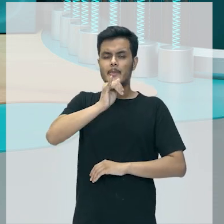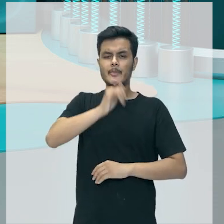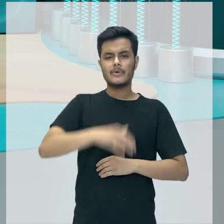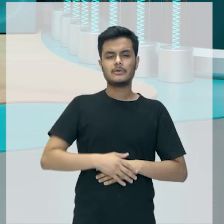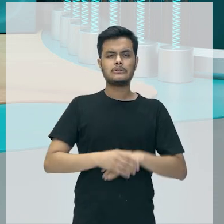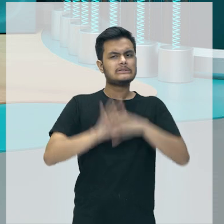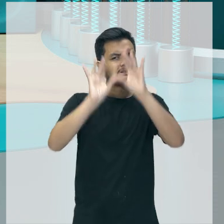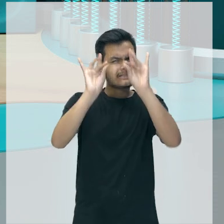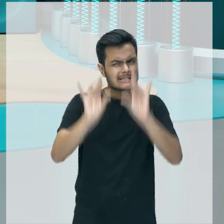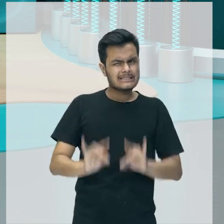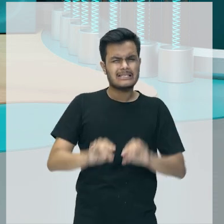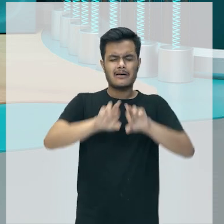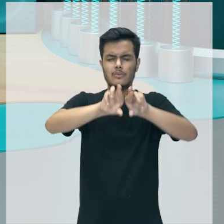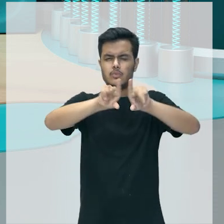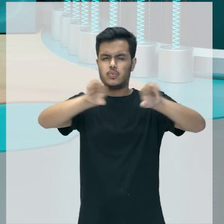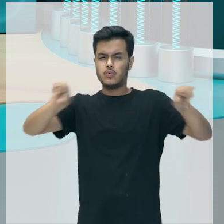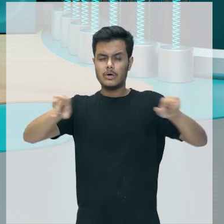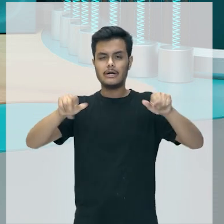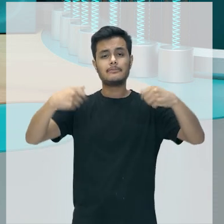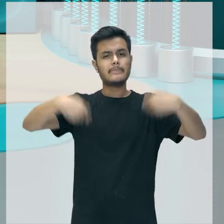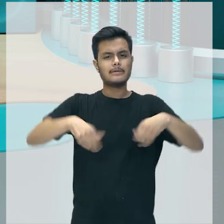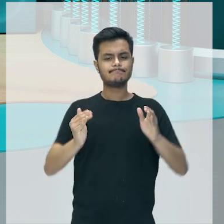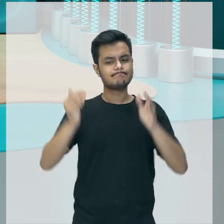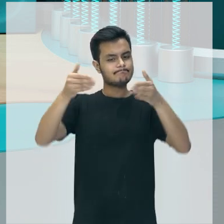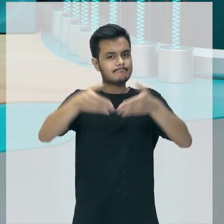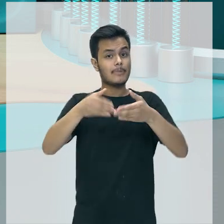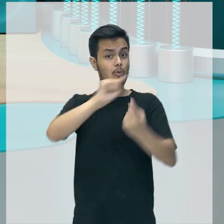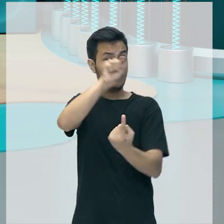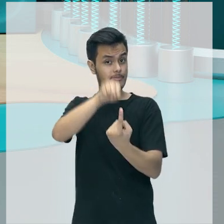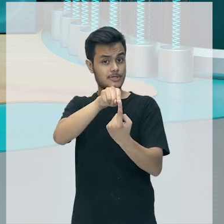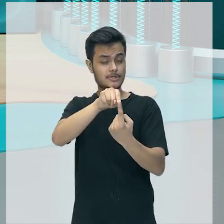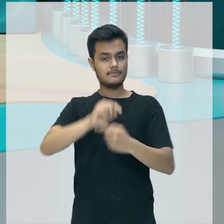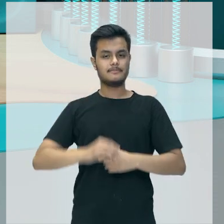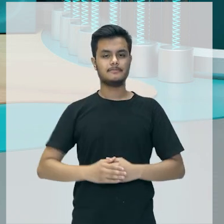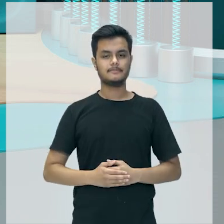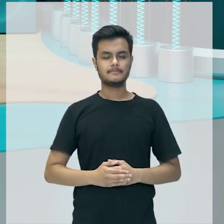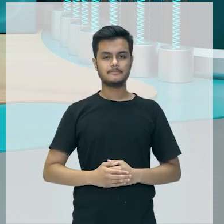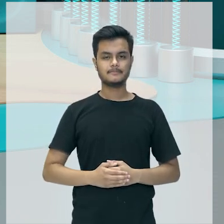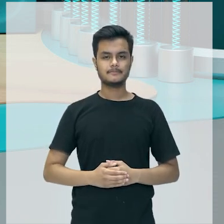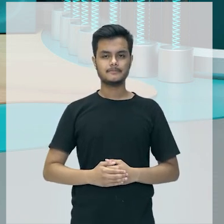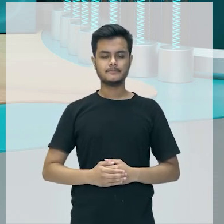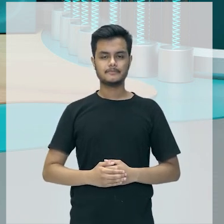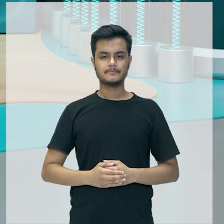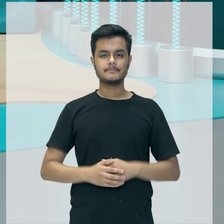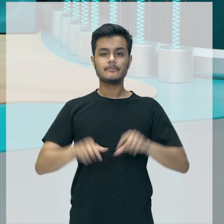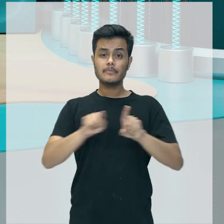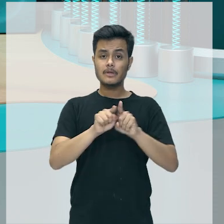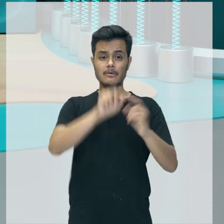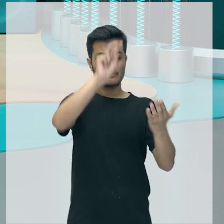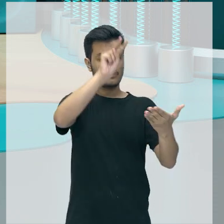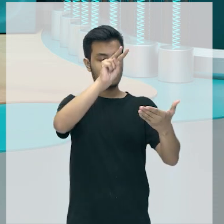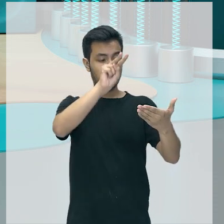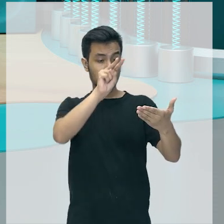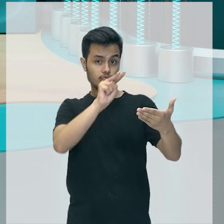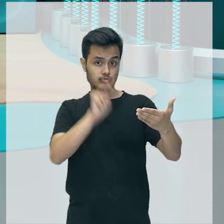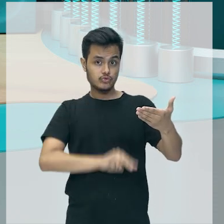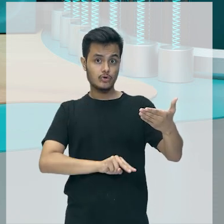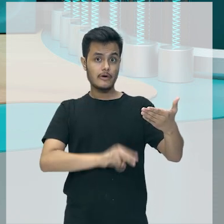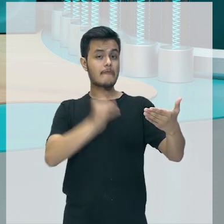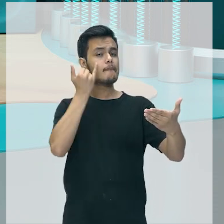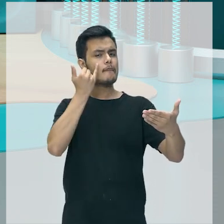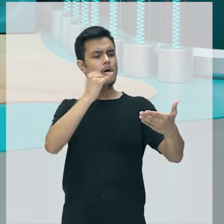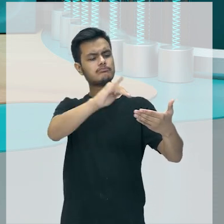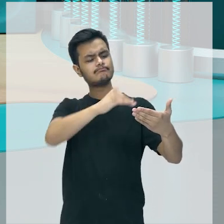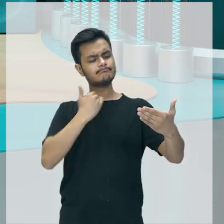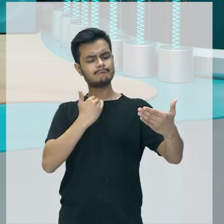de uma forma muito vaga, a gente vai lá de forma específica. O que mais? Quando a gente lê rapidamente uma notícia na internet